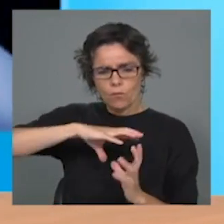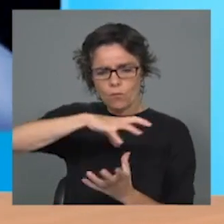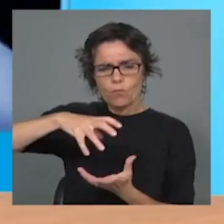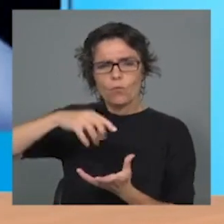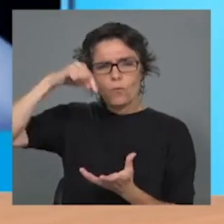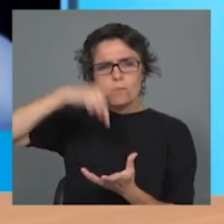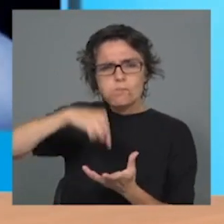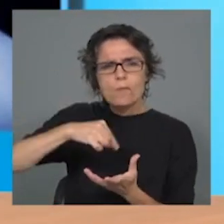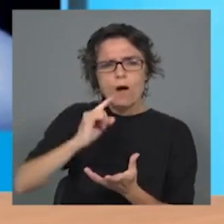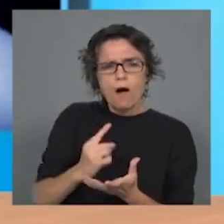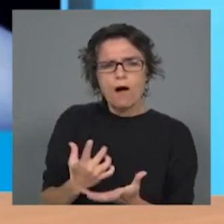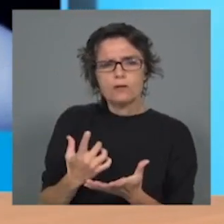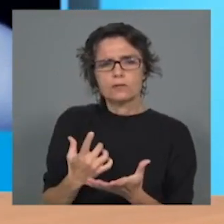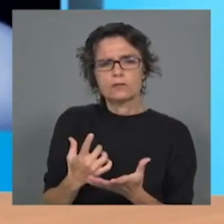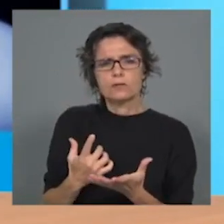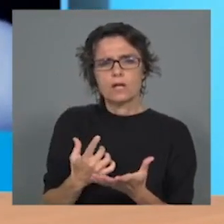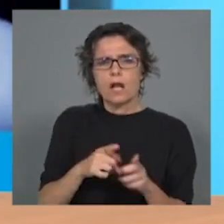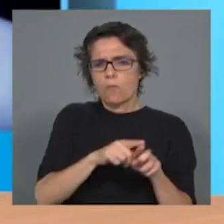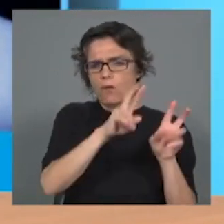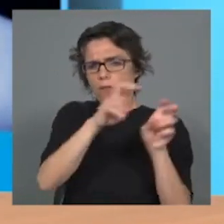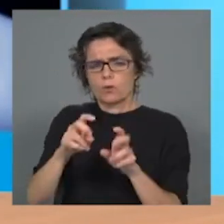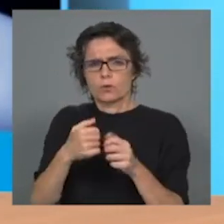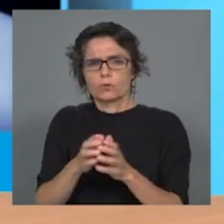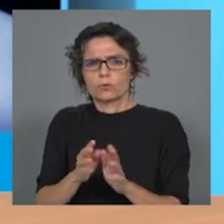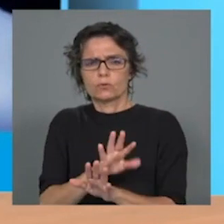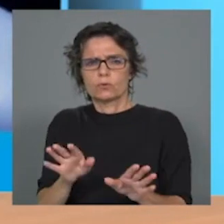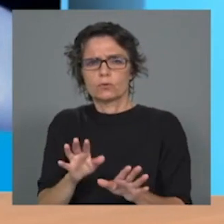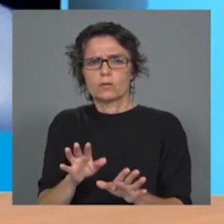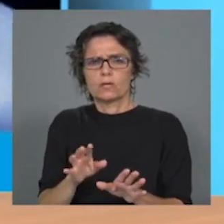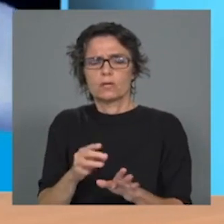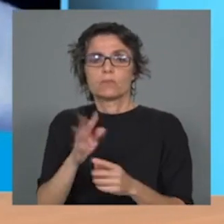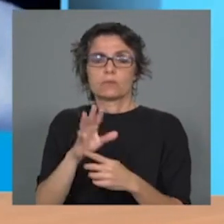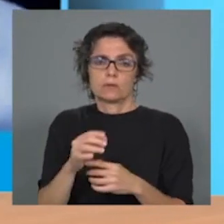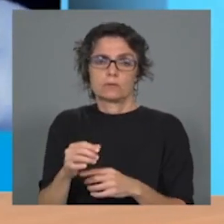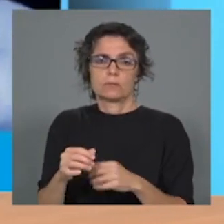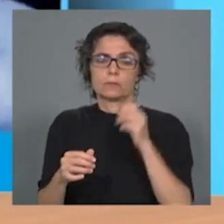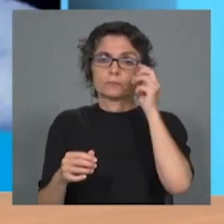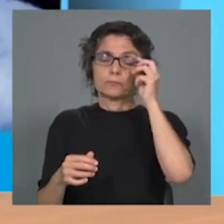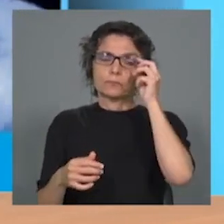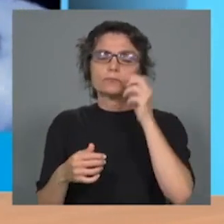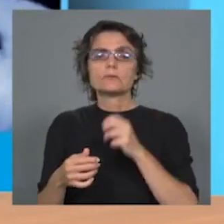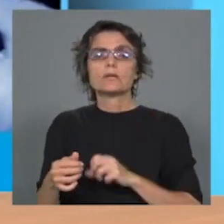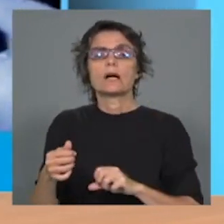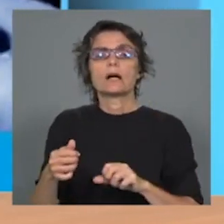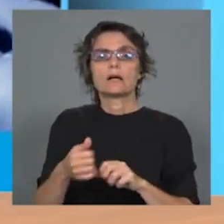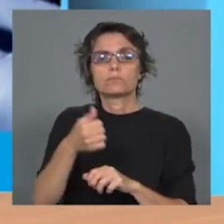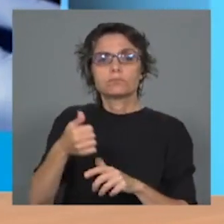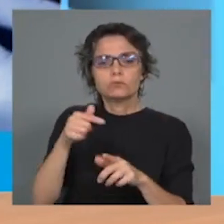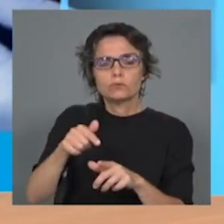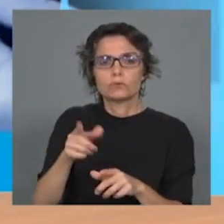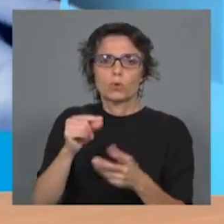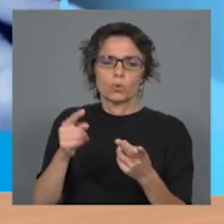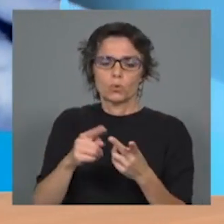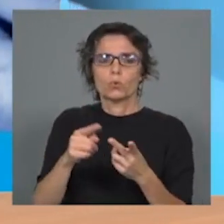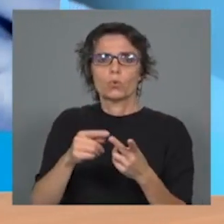que nós vivemos, quer na política, quer em todas as outras dimensões. Veja na biologia, por exemplo, a questão da complexidade, ou veja nas questões